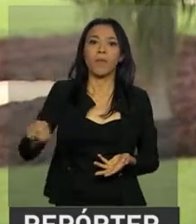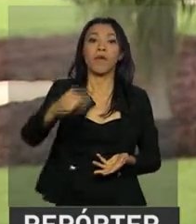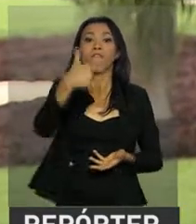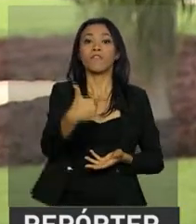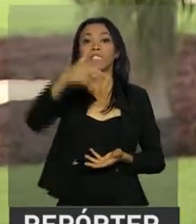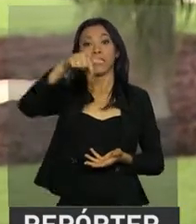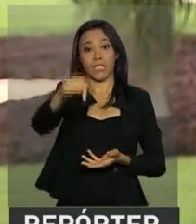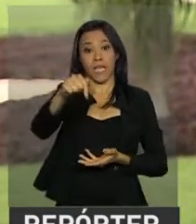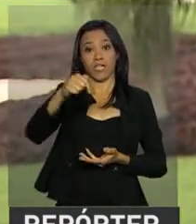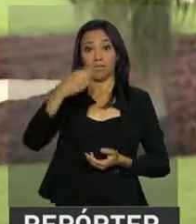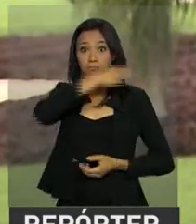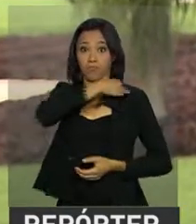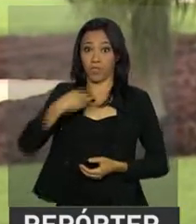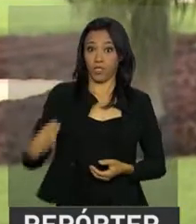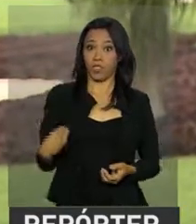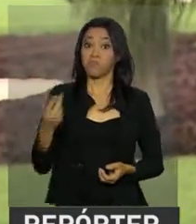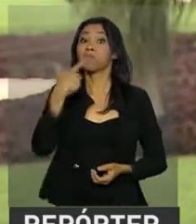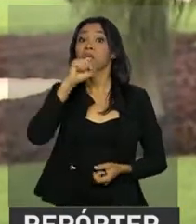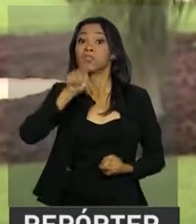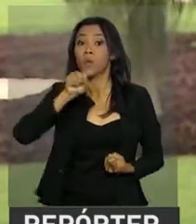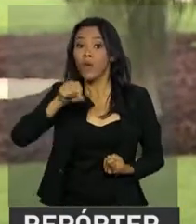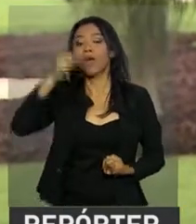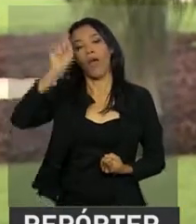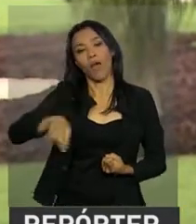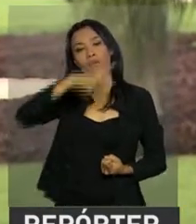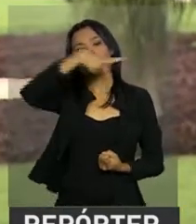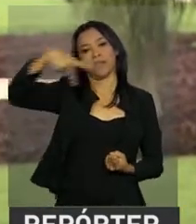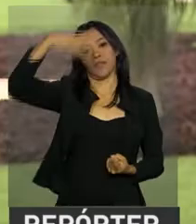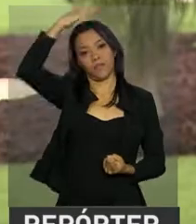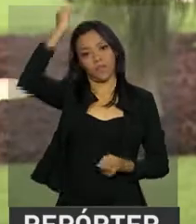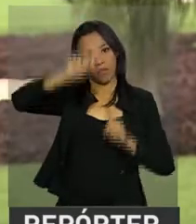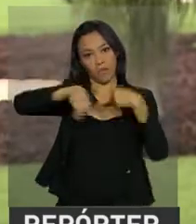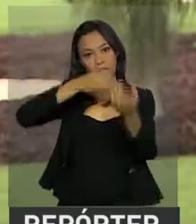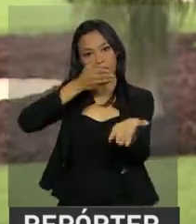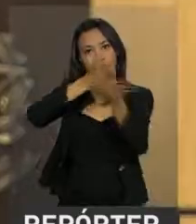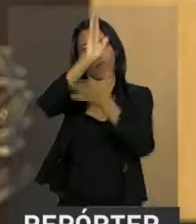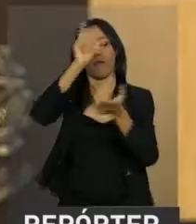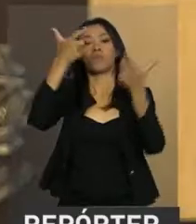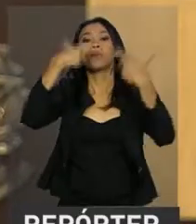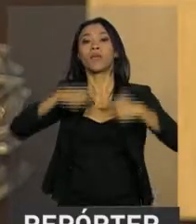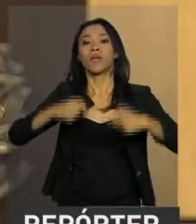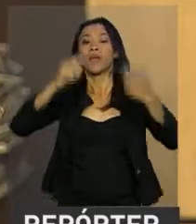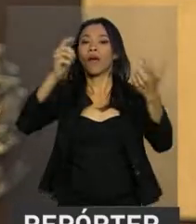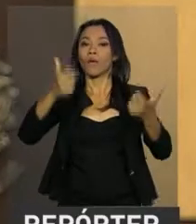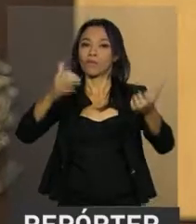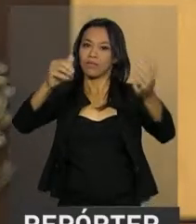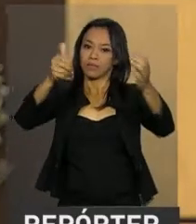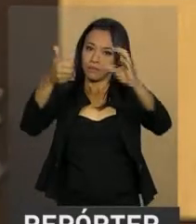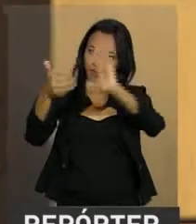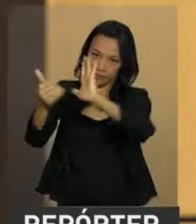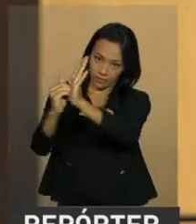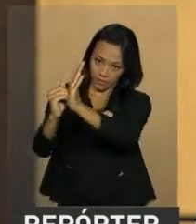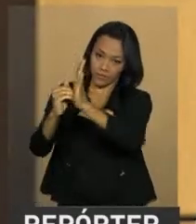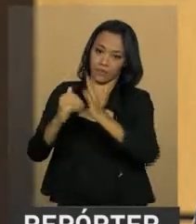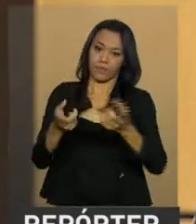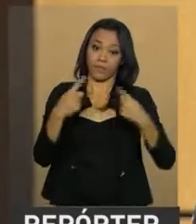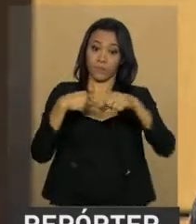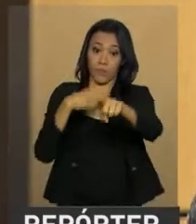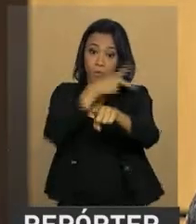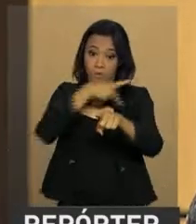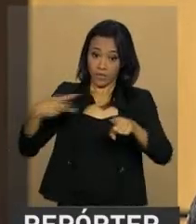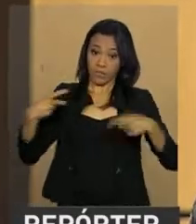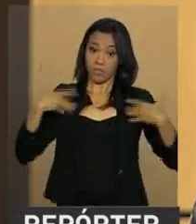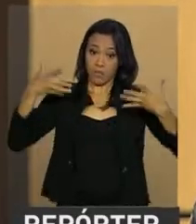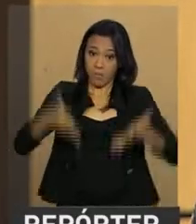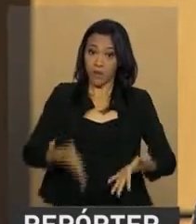ministros, que são escolhidos pelo Presidente da República e aprovados pelo Senado. O presidente Michel Temer participou da cerimônia e